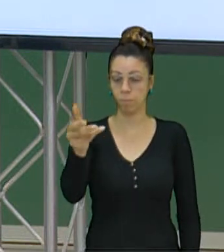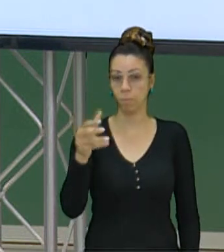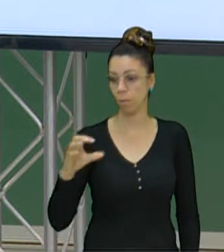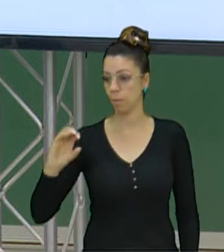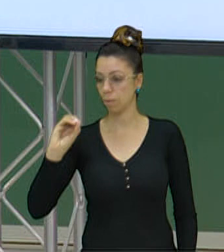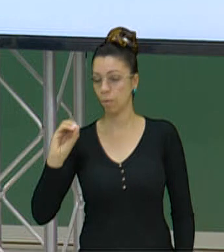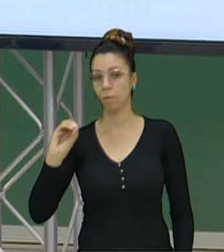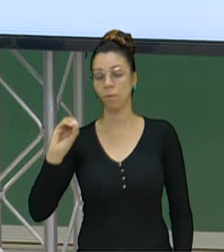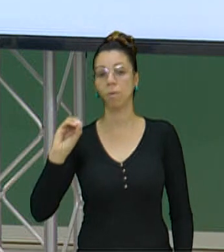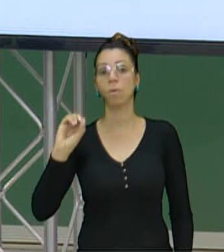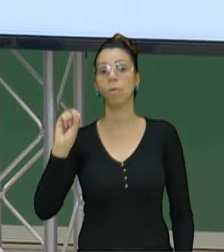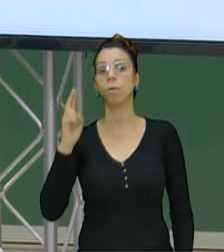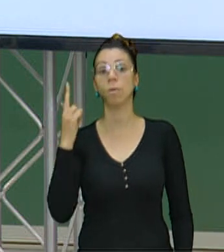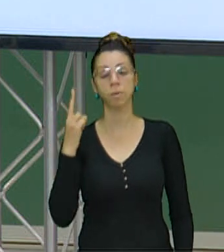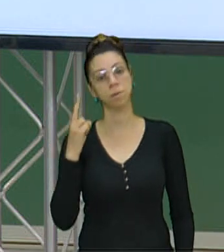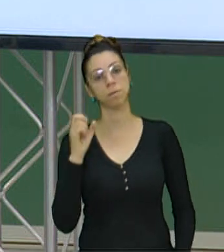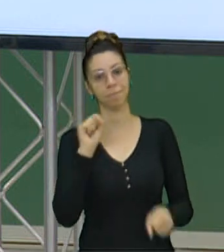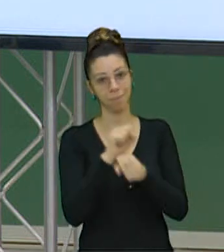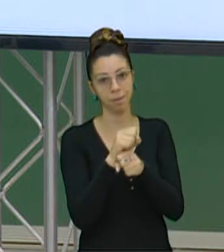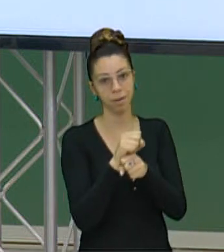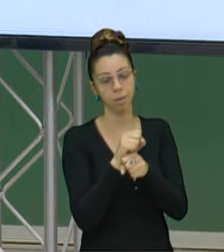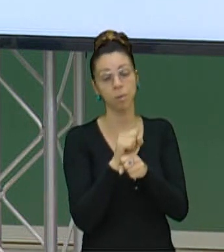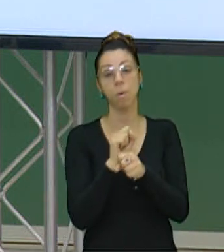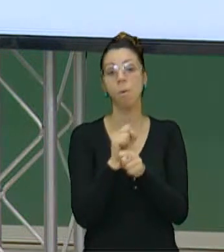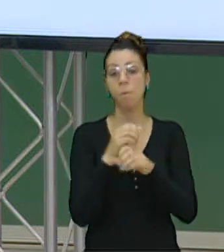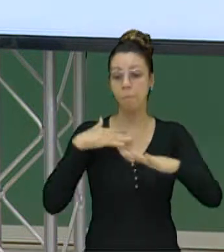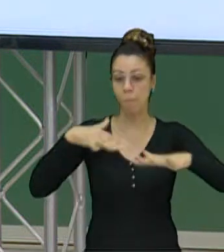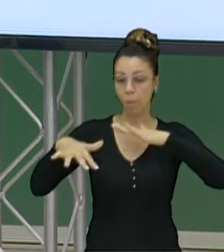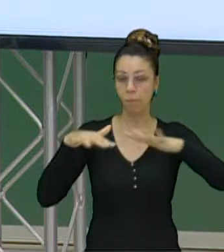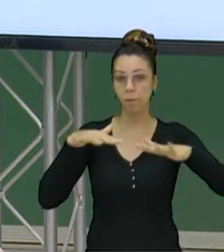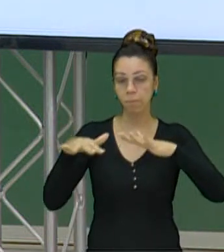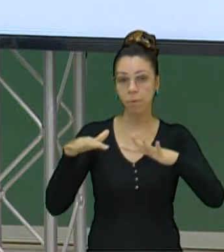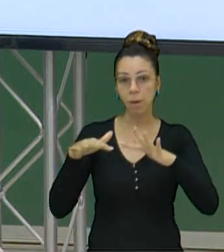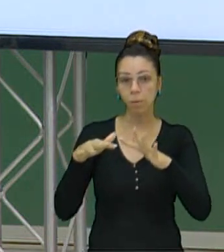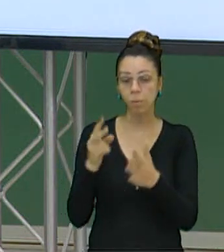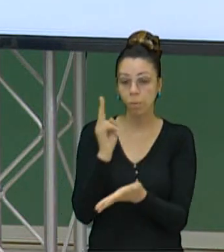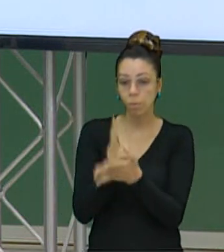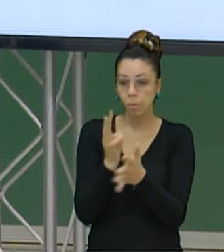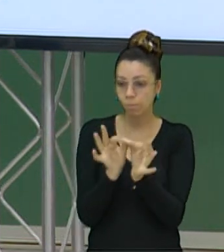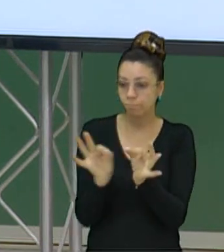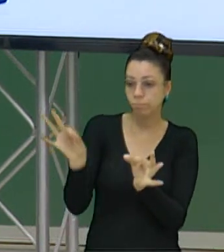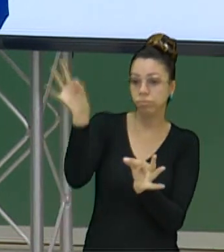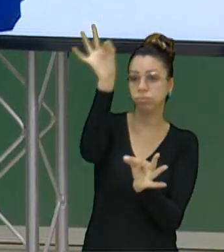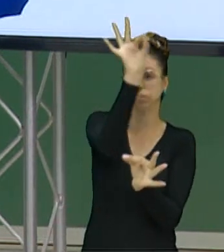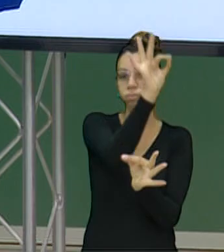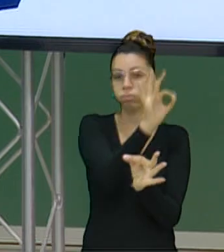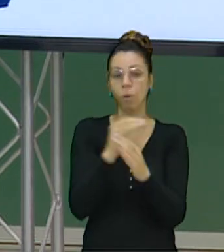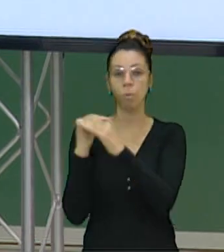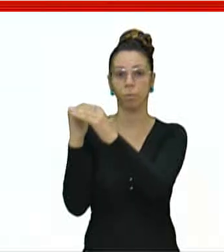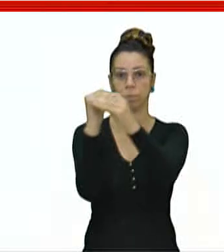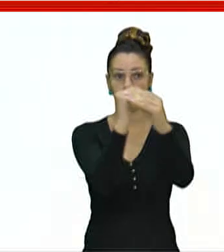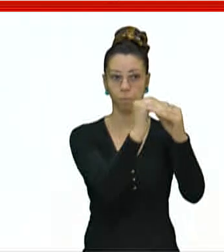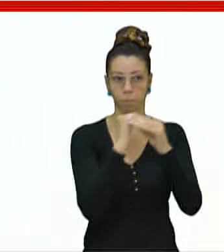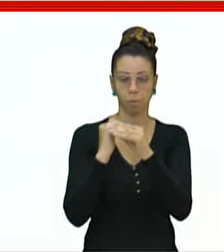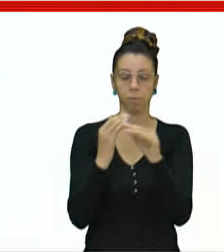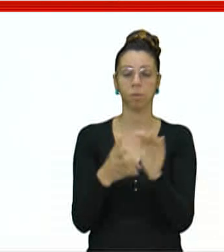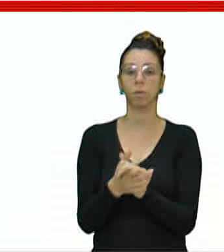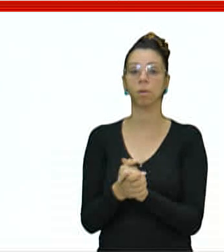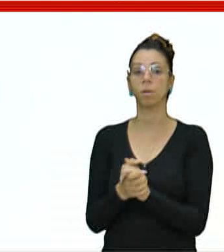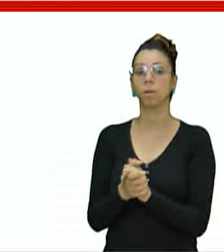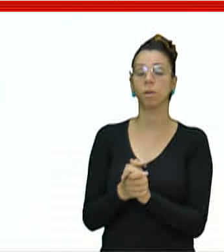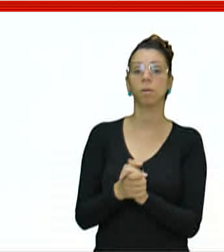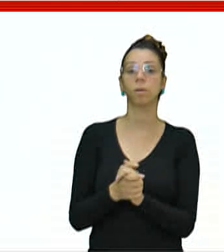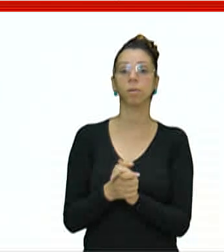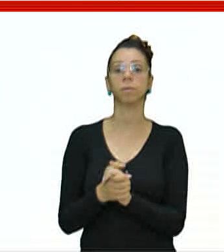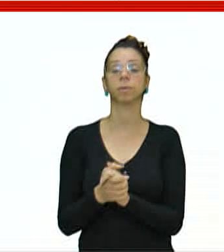ou em movimento retilíneo uniforme. Diferente disso, tem a atuação de uma força, e essa força,